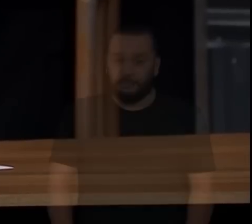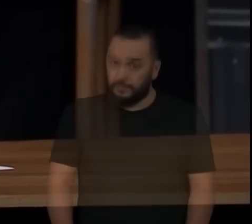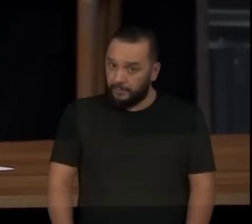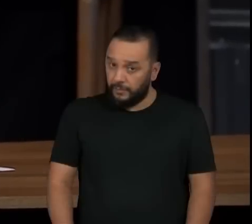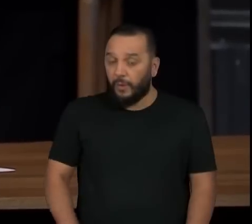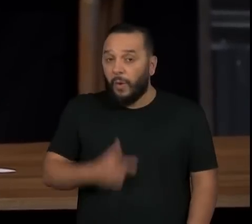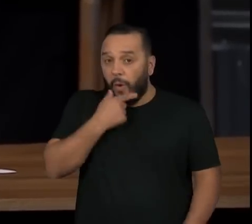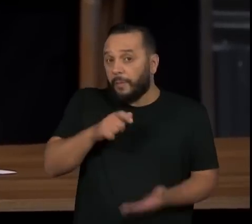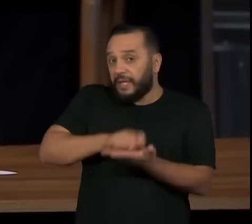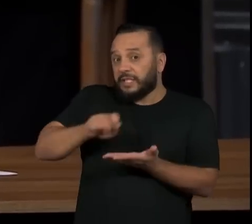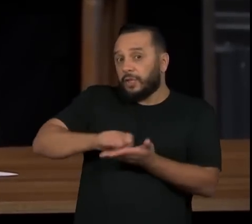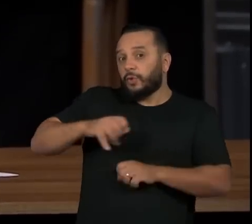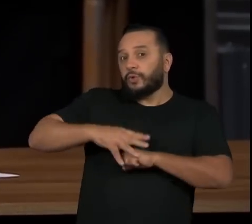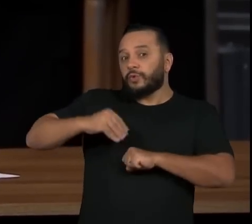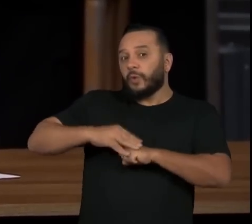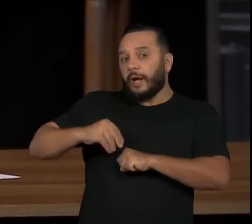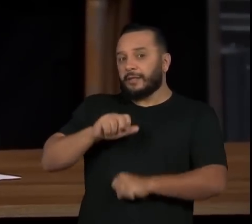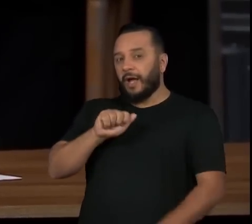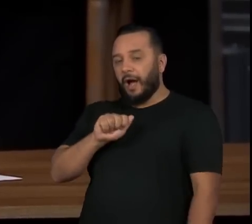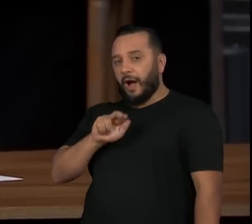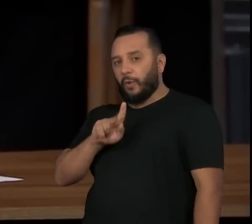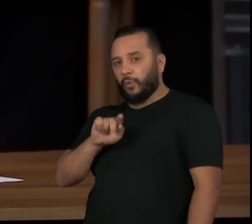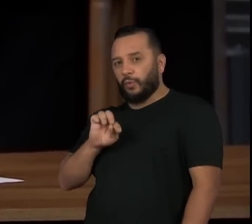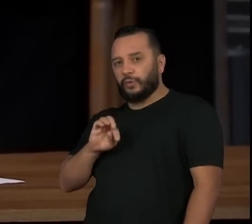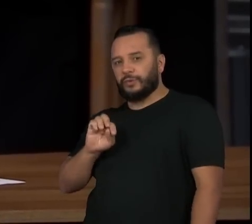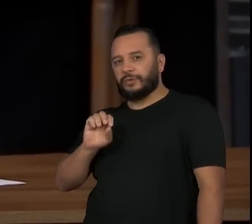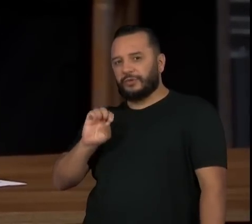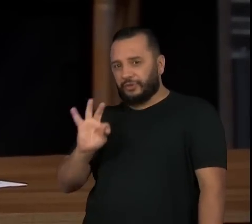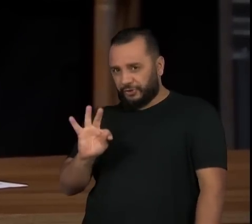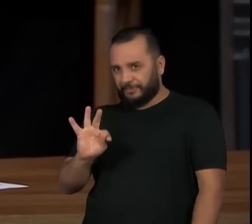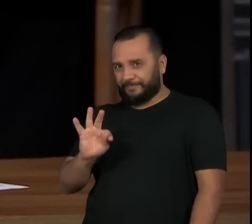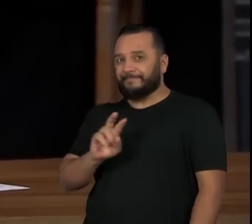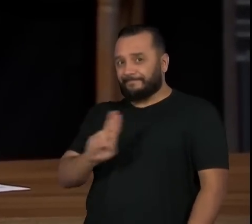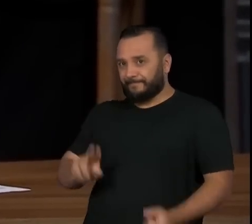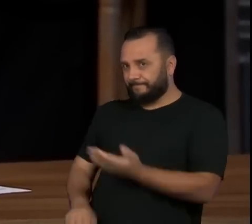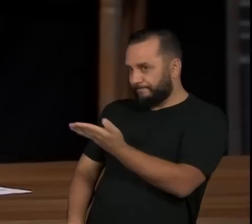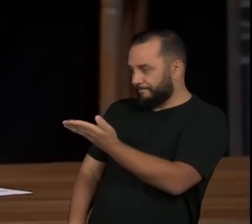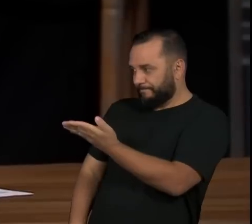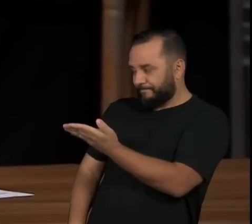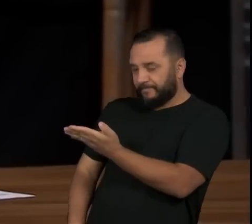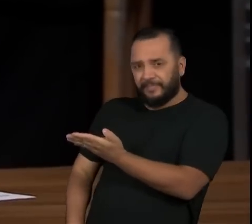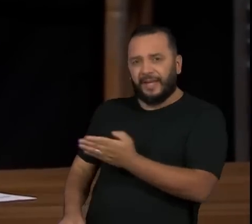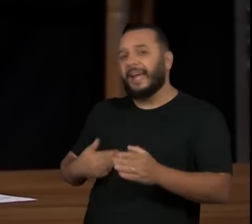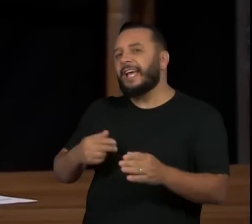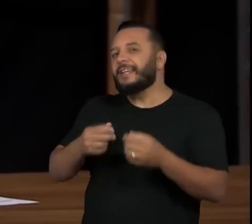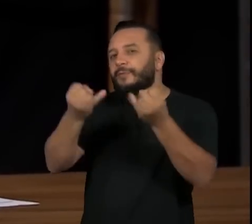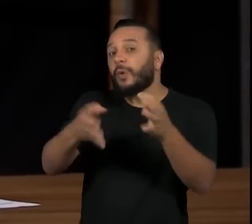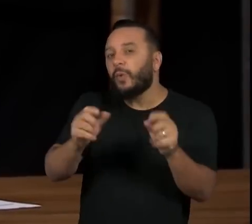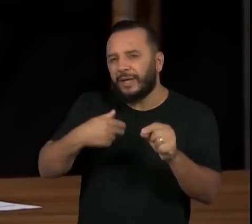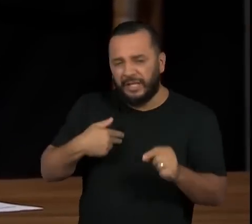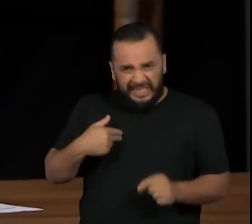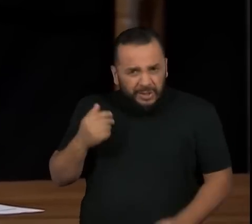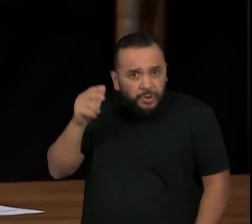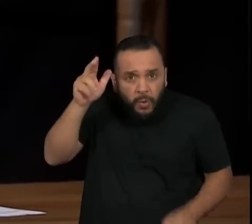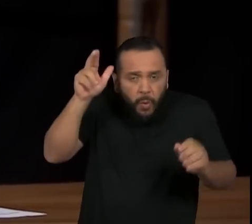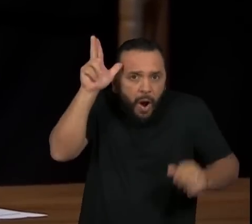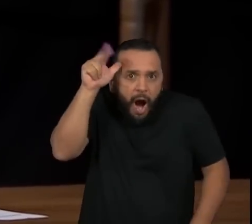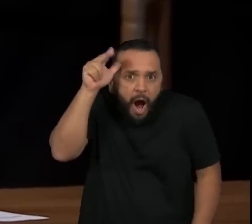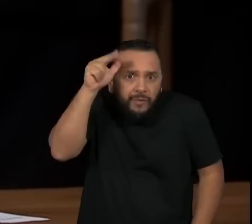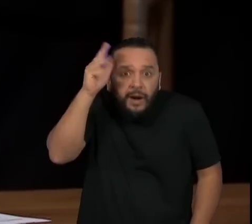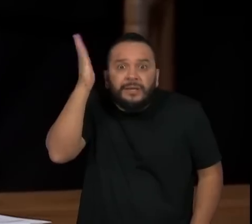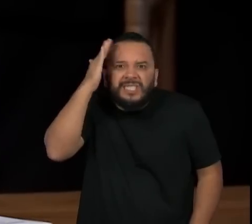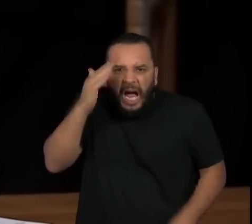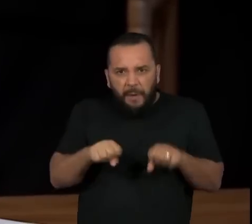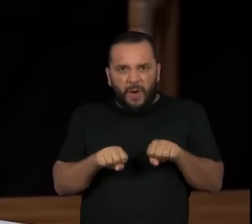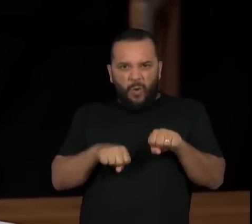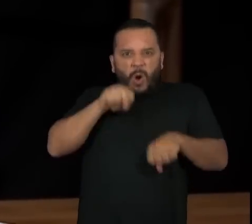O escritor sueco August Strindberg, ele questionava, se o cavalo soubesse da força que tem, seria louco de